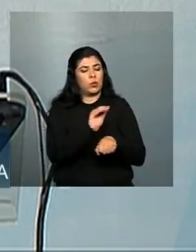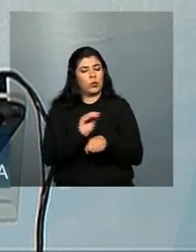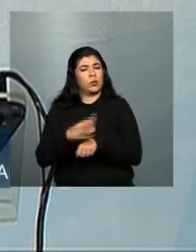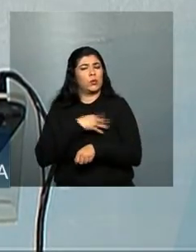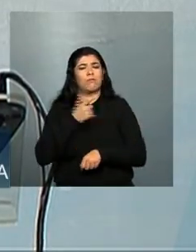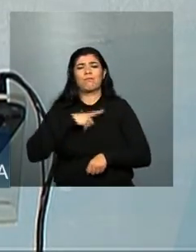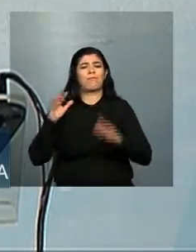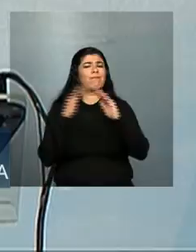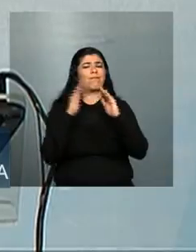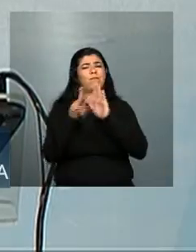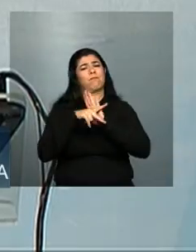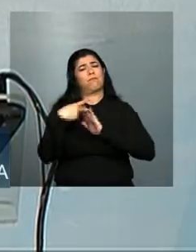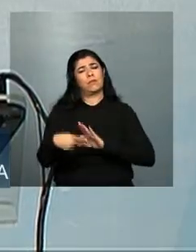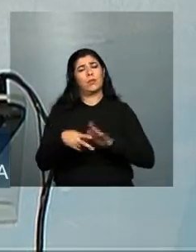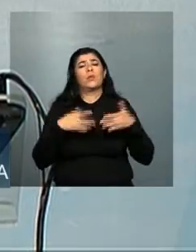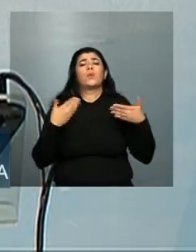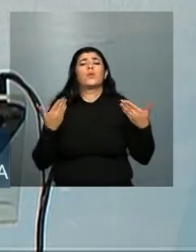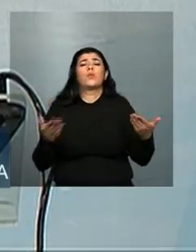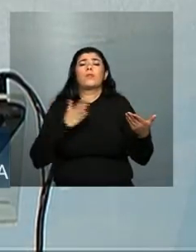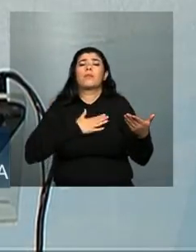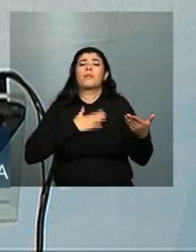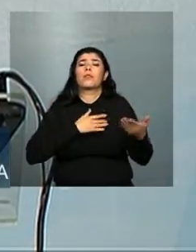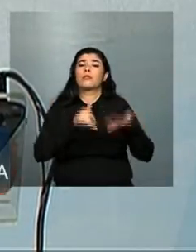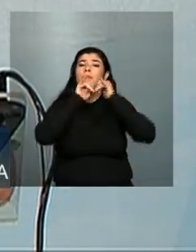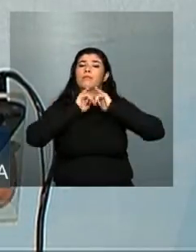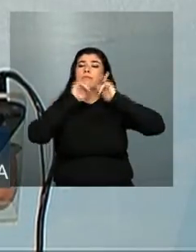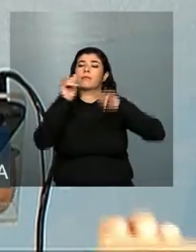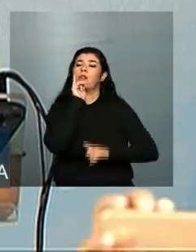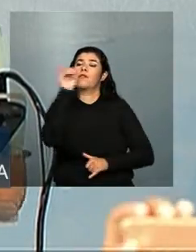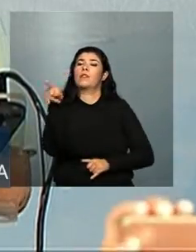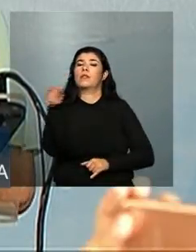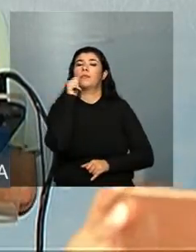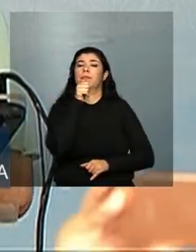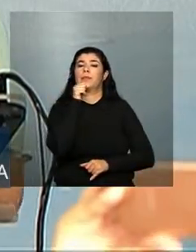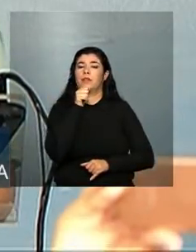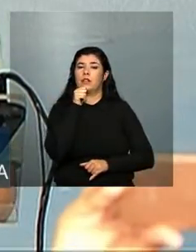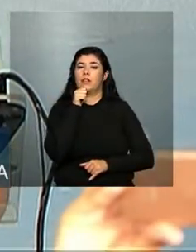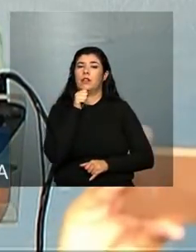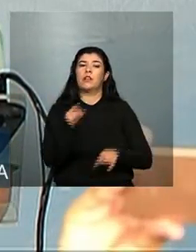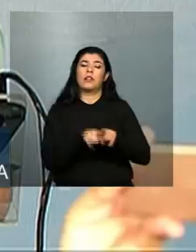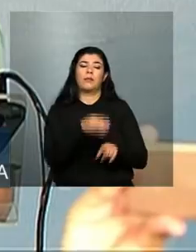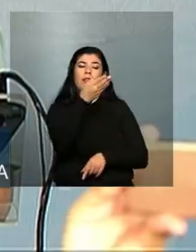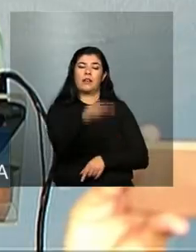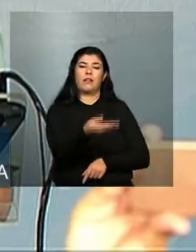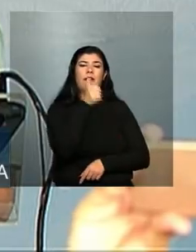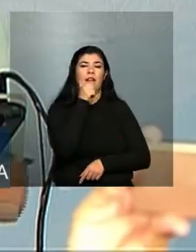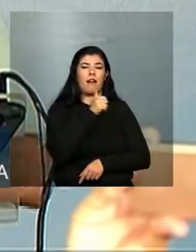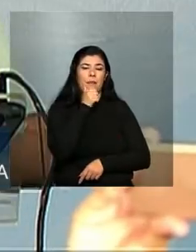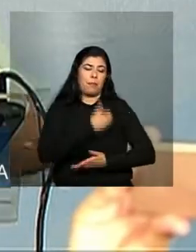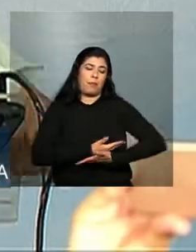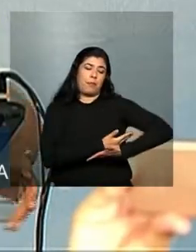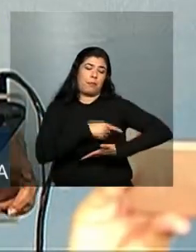filhos e não tenho uma moradia. Qual é o meu aviso para elas? como para aquela senhora ali carregando o